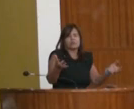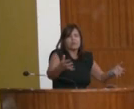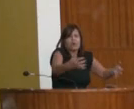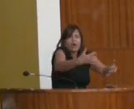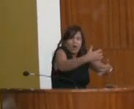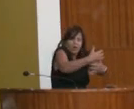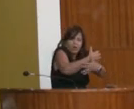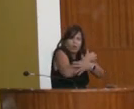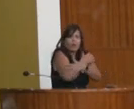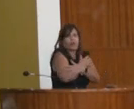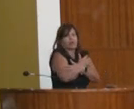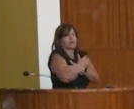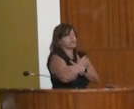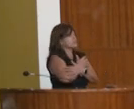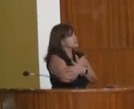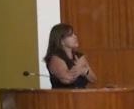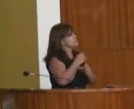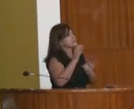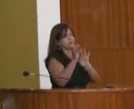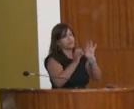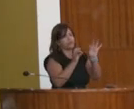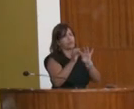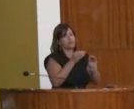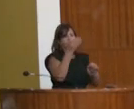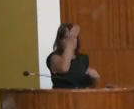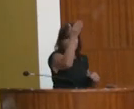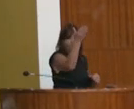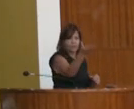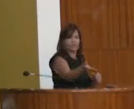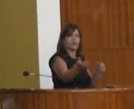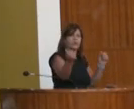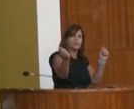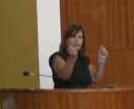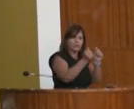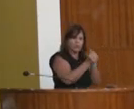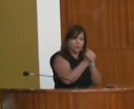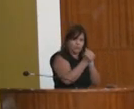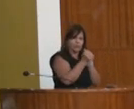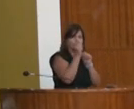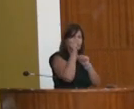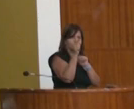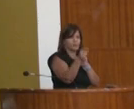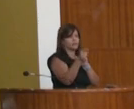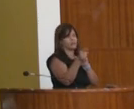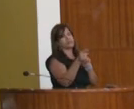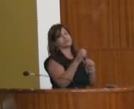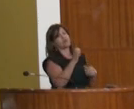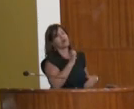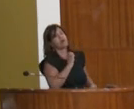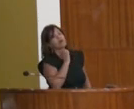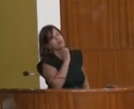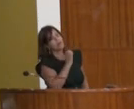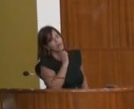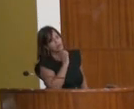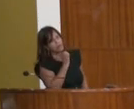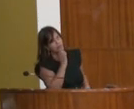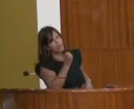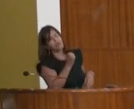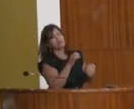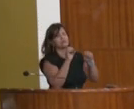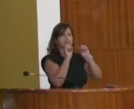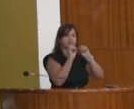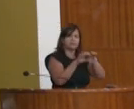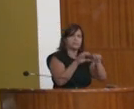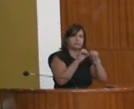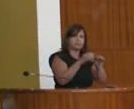certeza que eu vou pensar, ainda vou elaborar com você essa campanha, incluindo a Beth, que é da educação, para nos ajudar